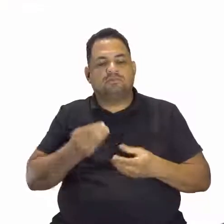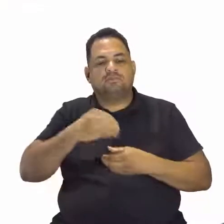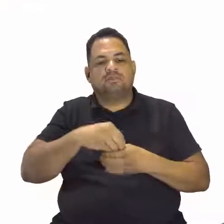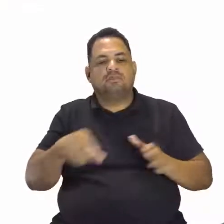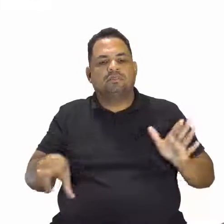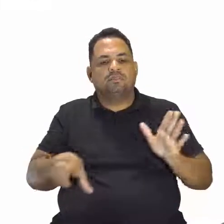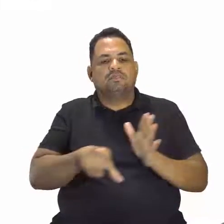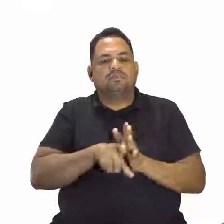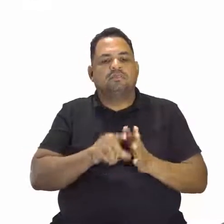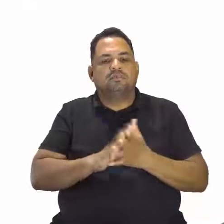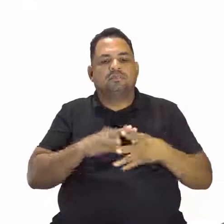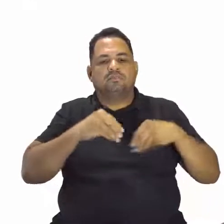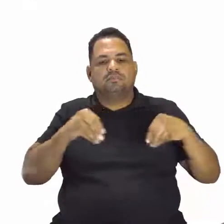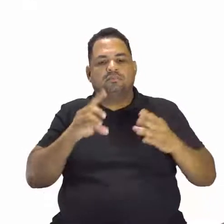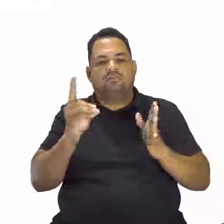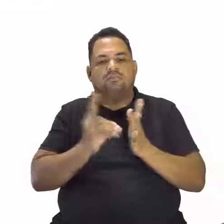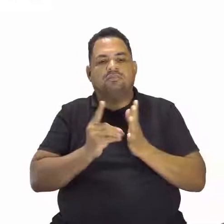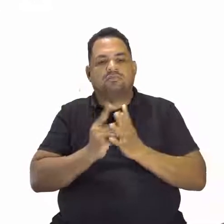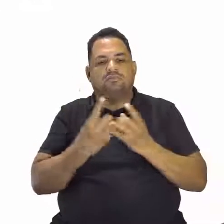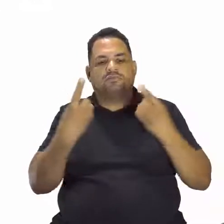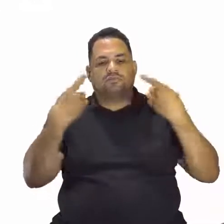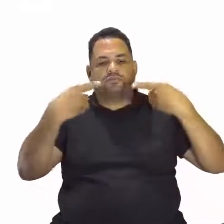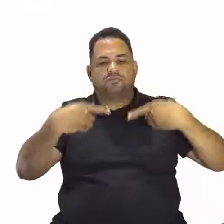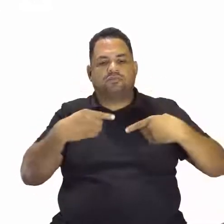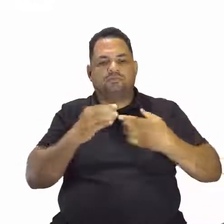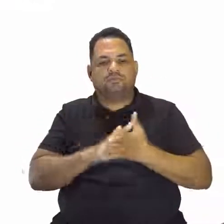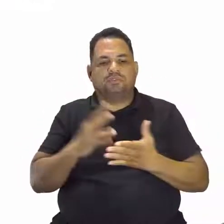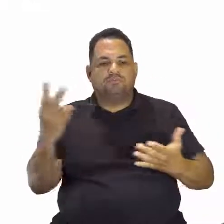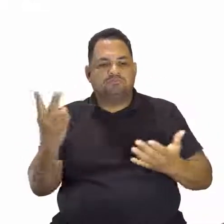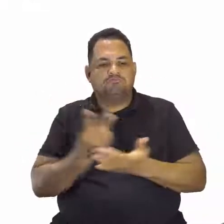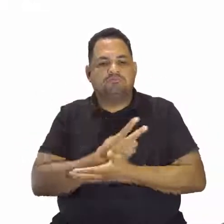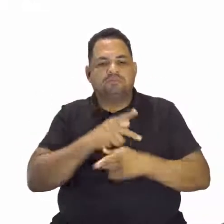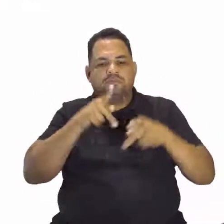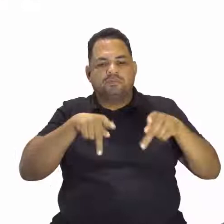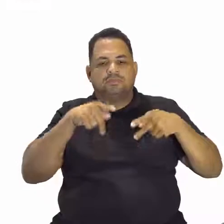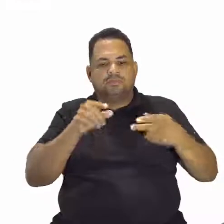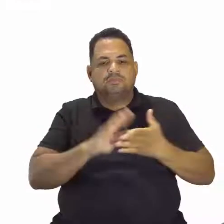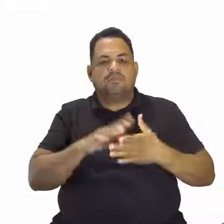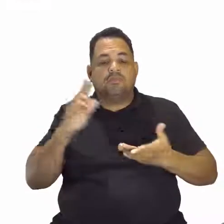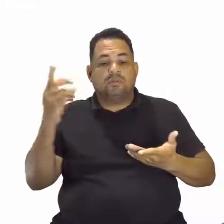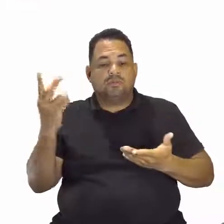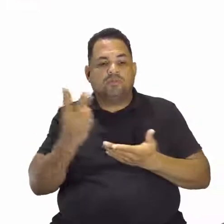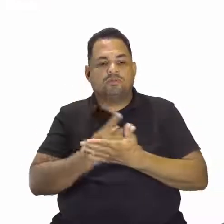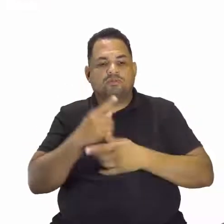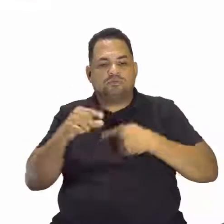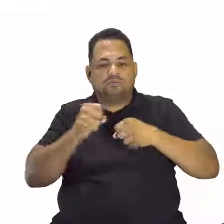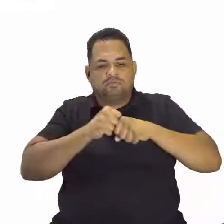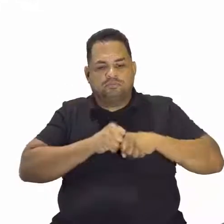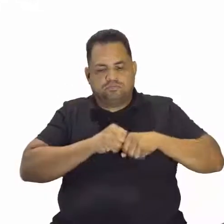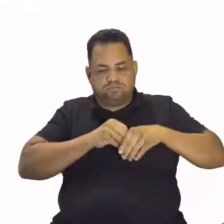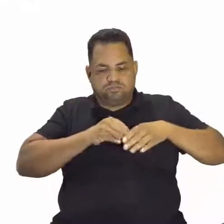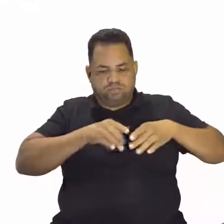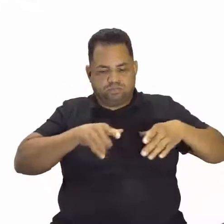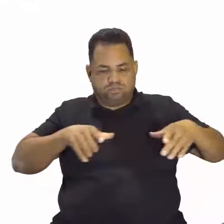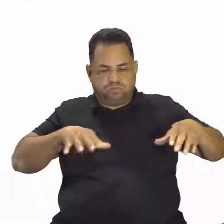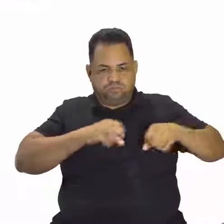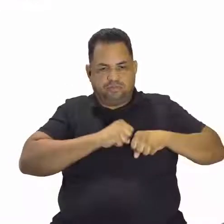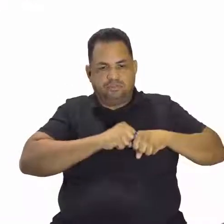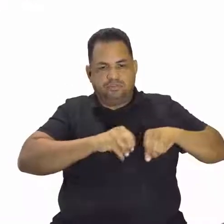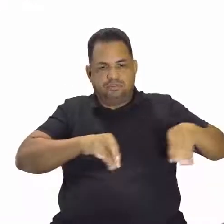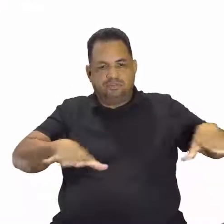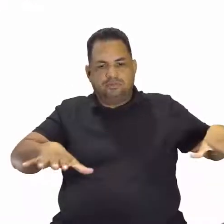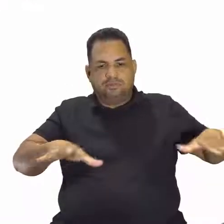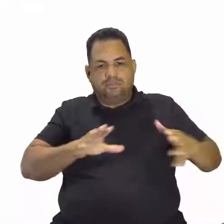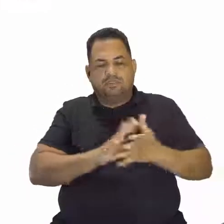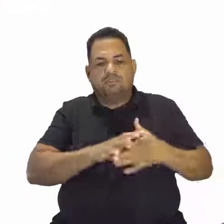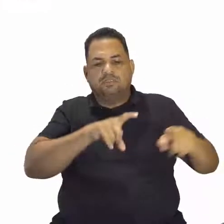desafios enfrentados por essa população. Então, as consequências da expansão do agronegócio na região amazônica estão